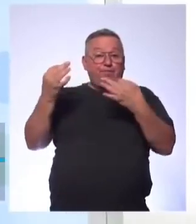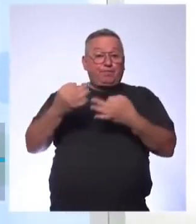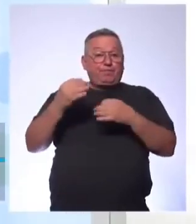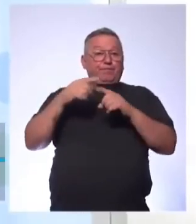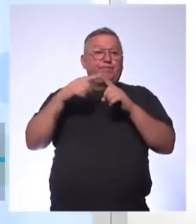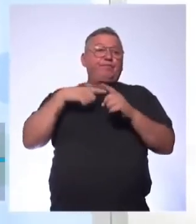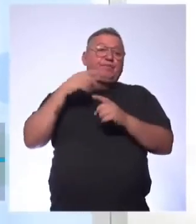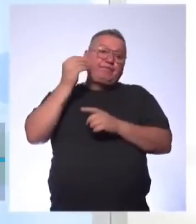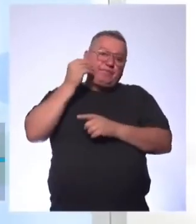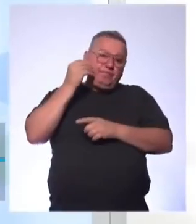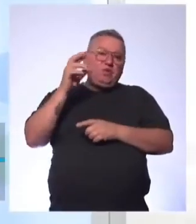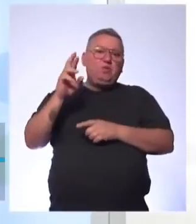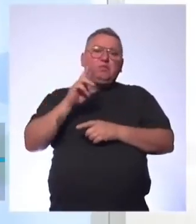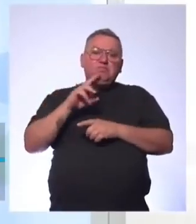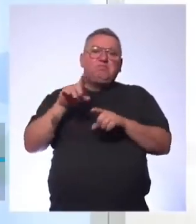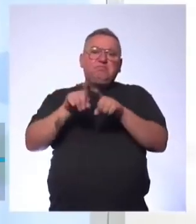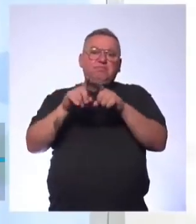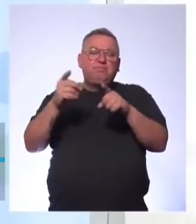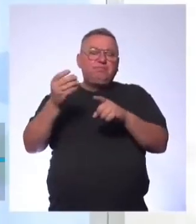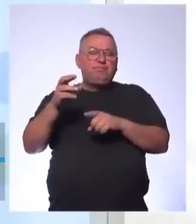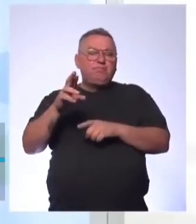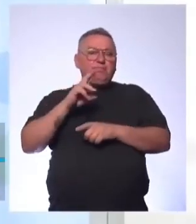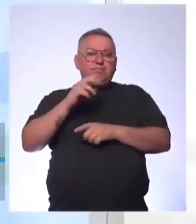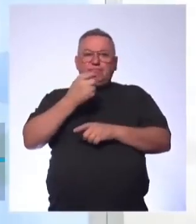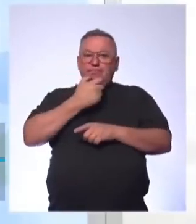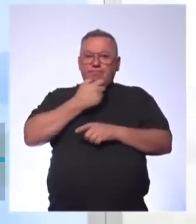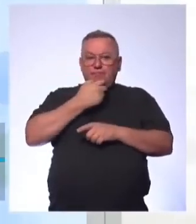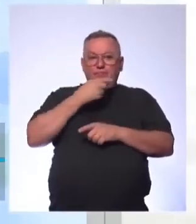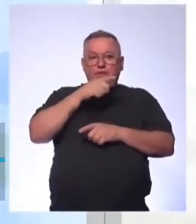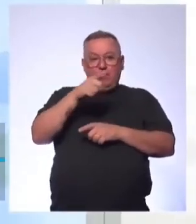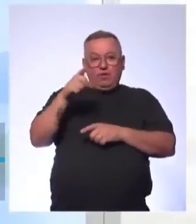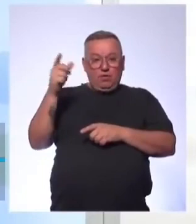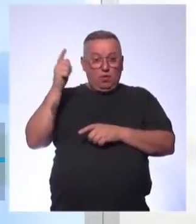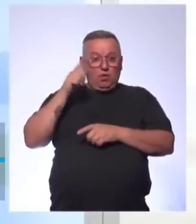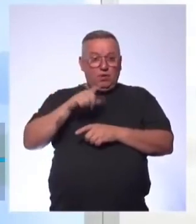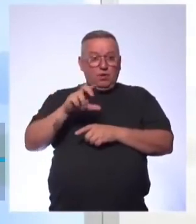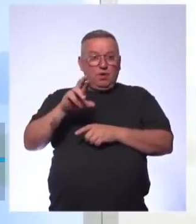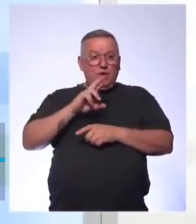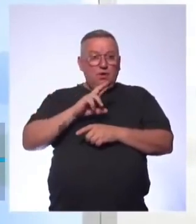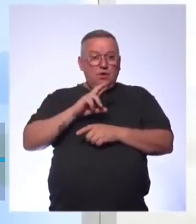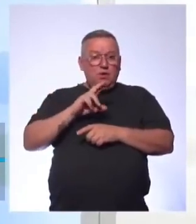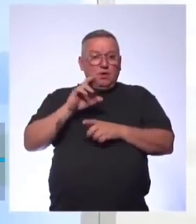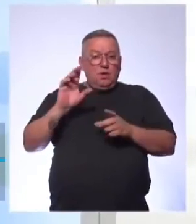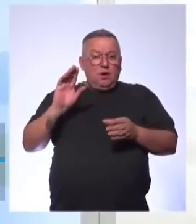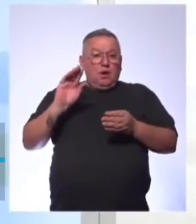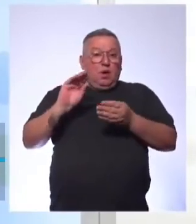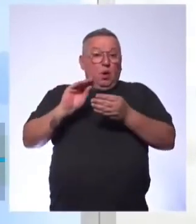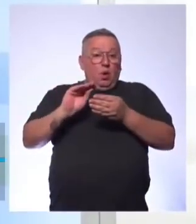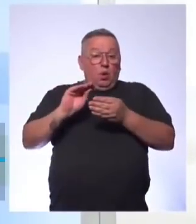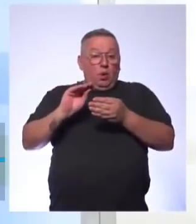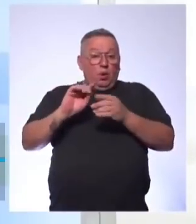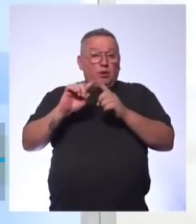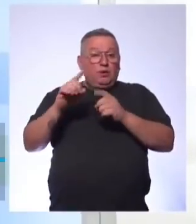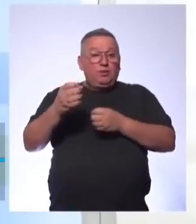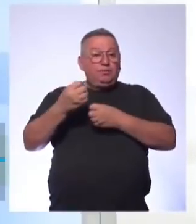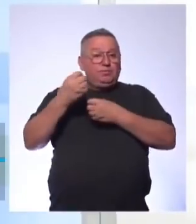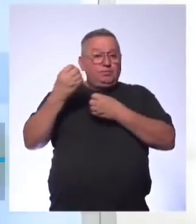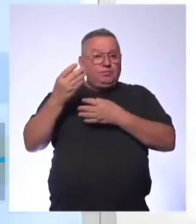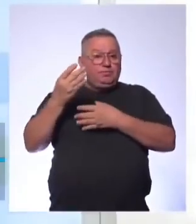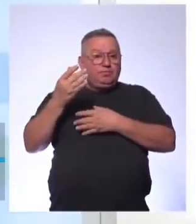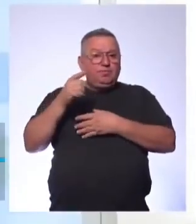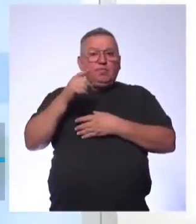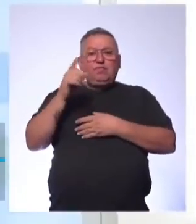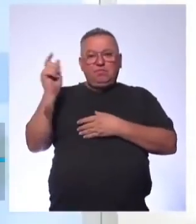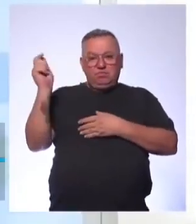mas tenta responder, tenta dar a resposta completa. Se você conseguiu dar a resposta curta, né, com a informação, você